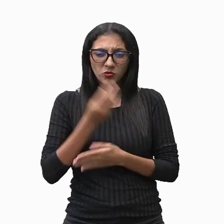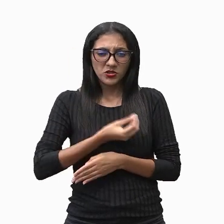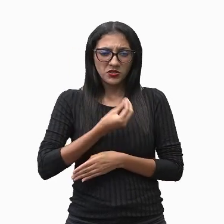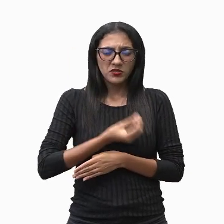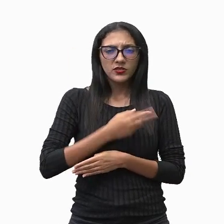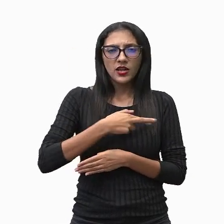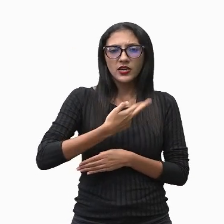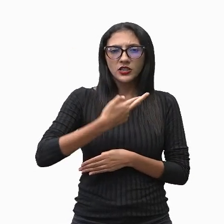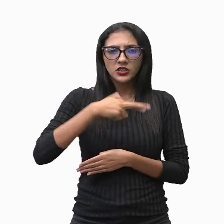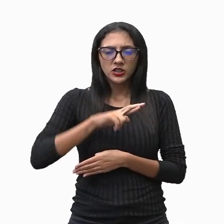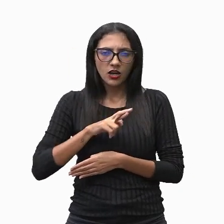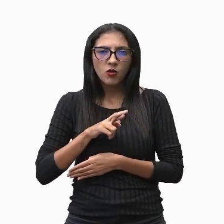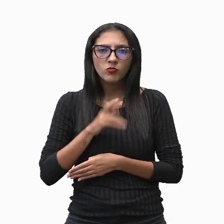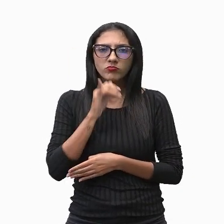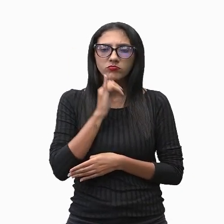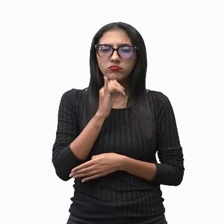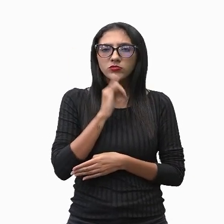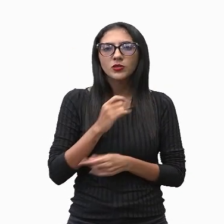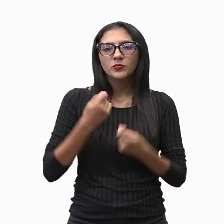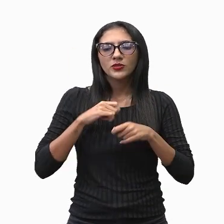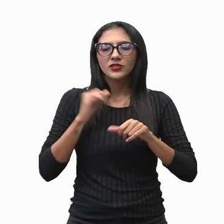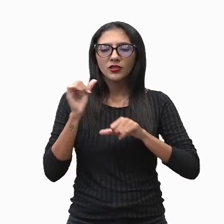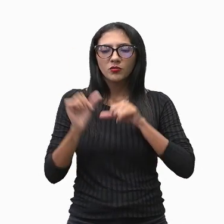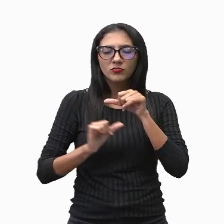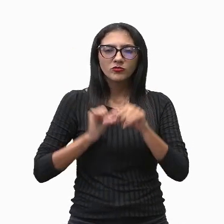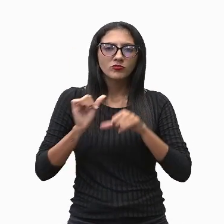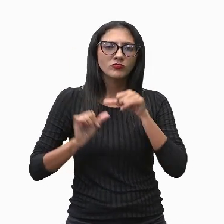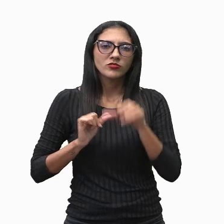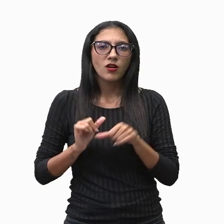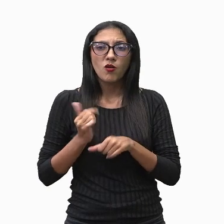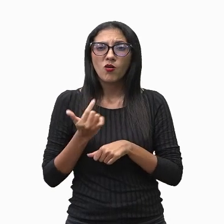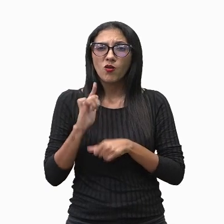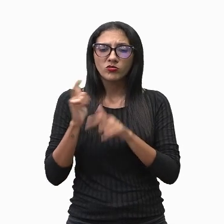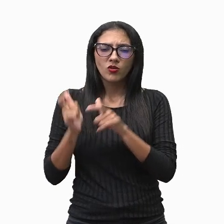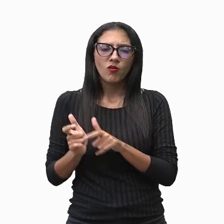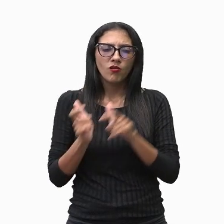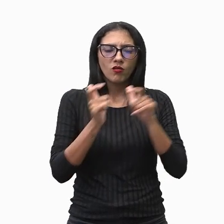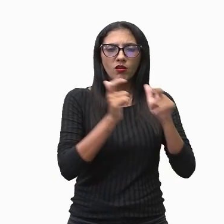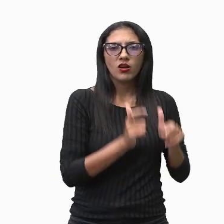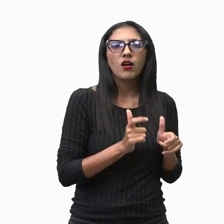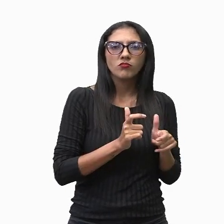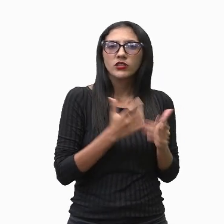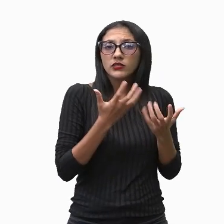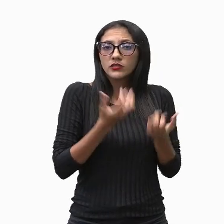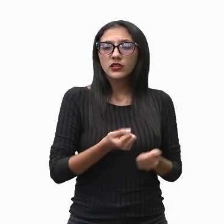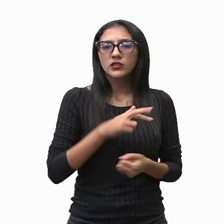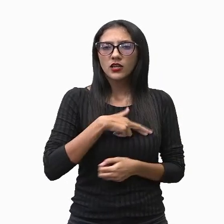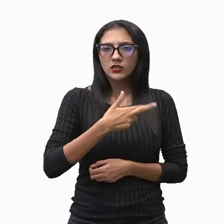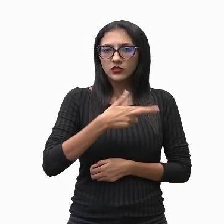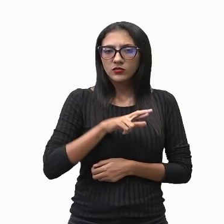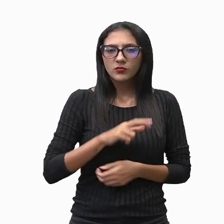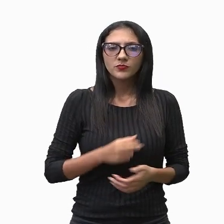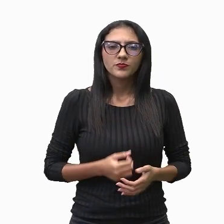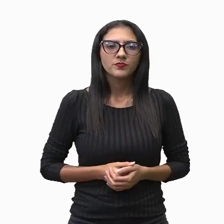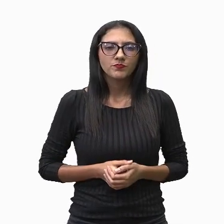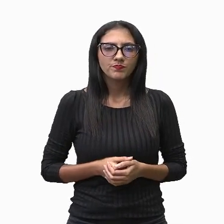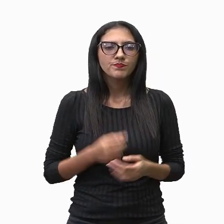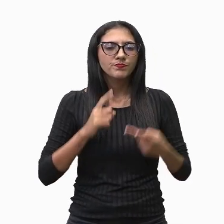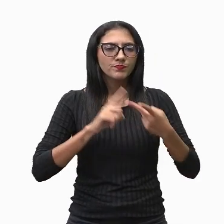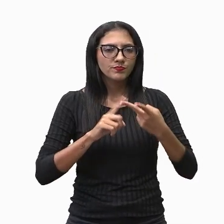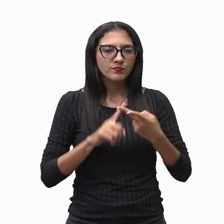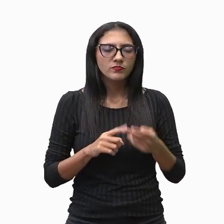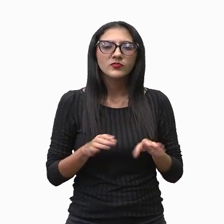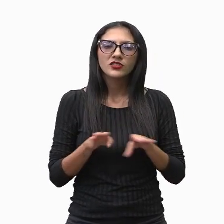pessoas vão até um lugar onde há uma tolerância aceitável às suas religiões. Há também as questões das guerras